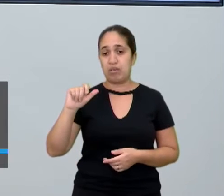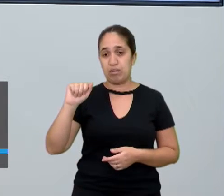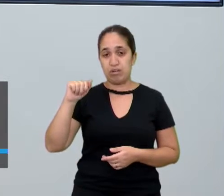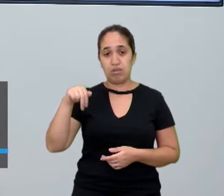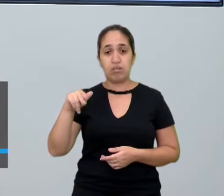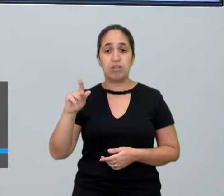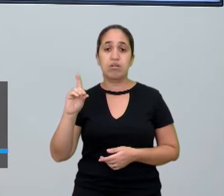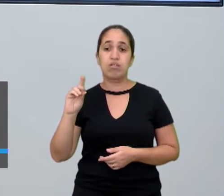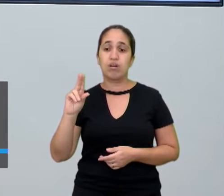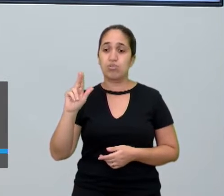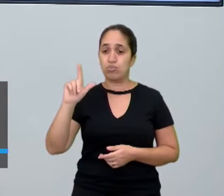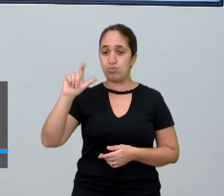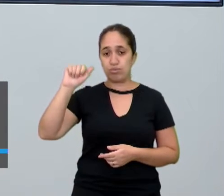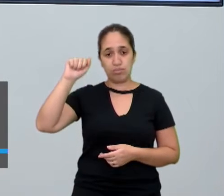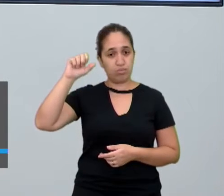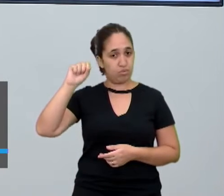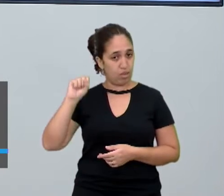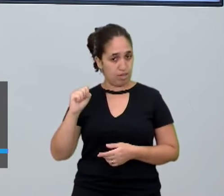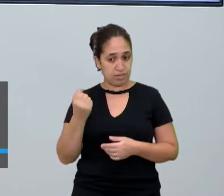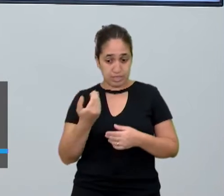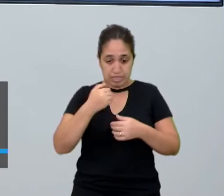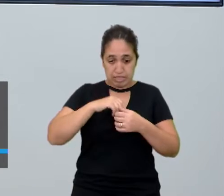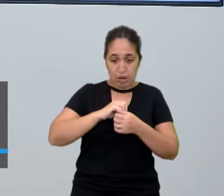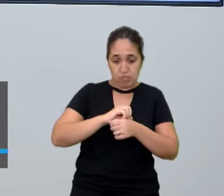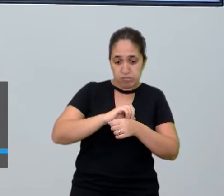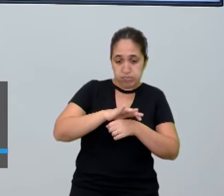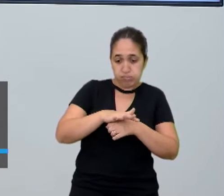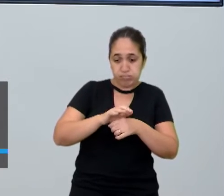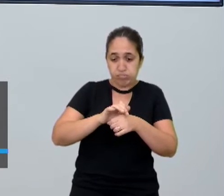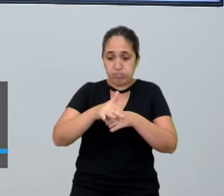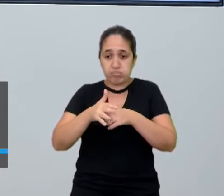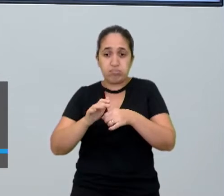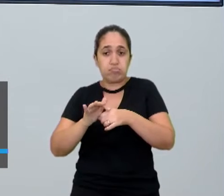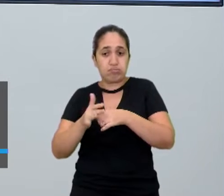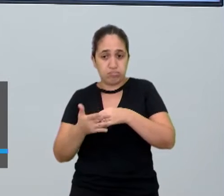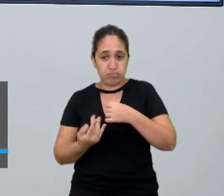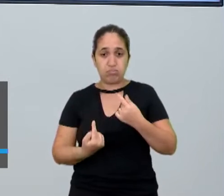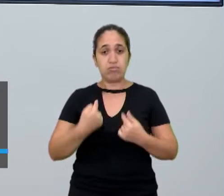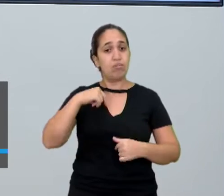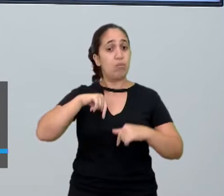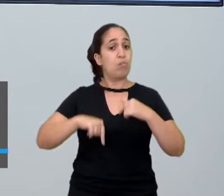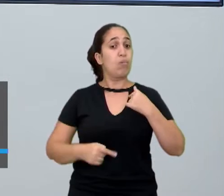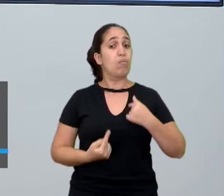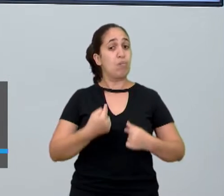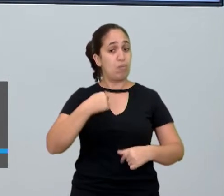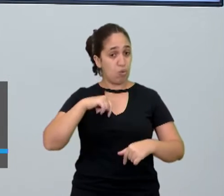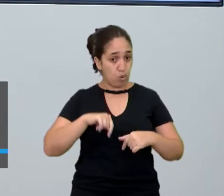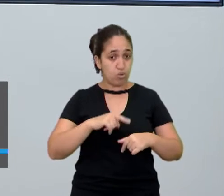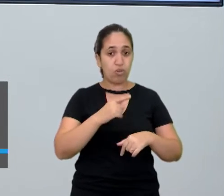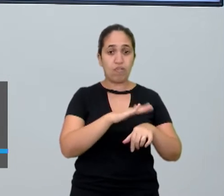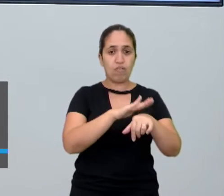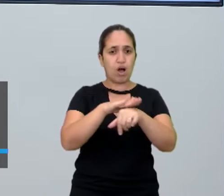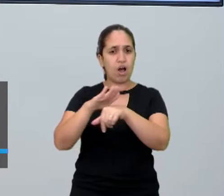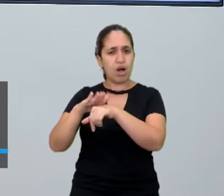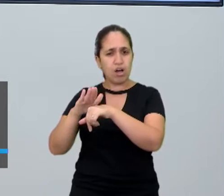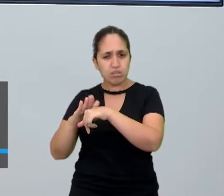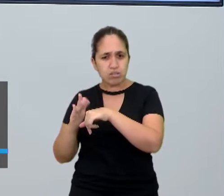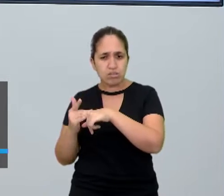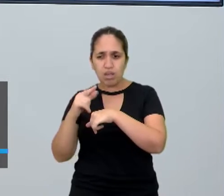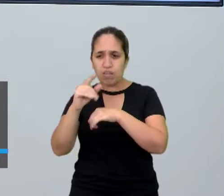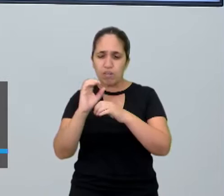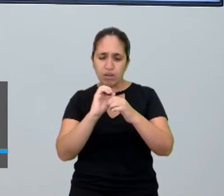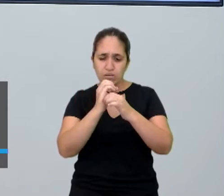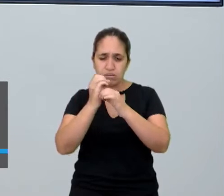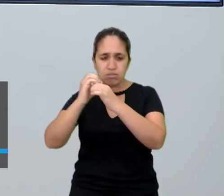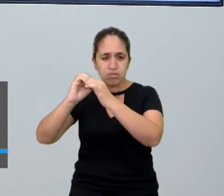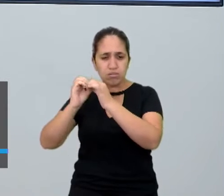dessas glândulas ali, né, secretam então esses hormônios, os quais então vão então agir em células